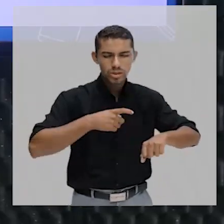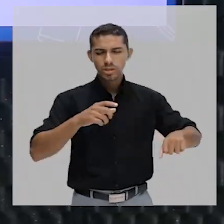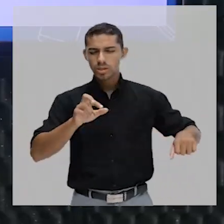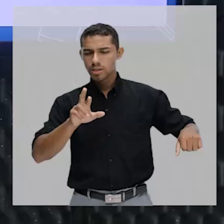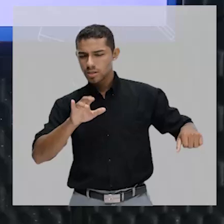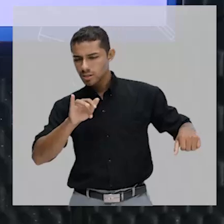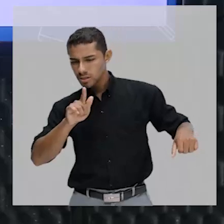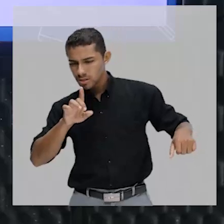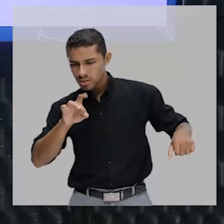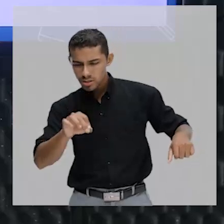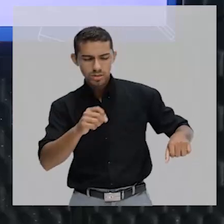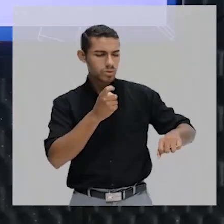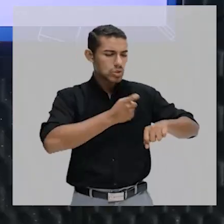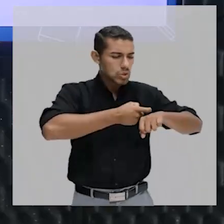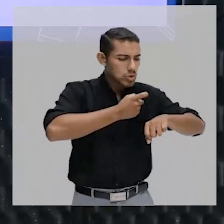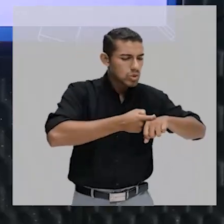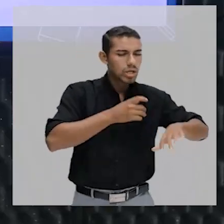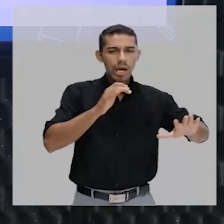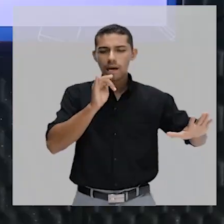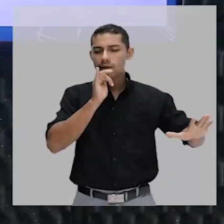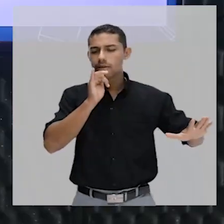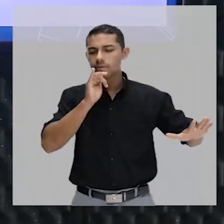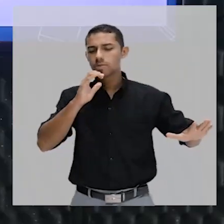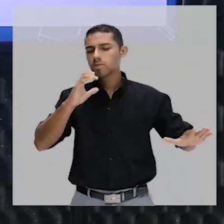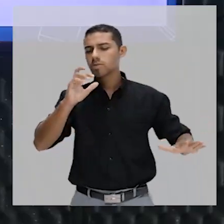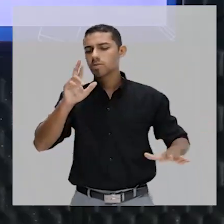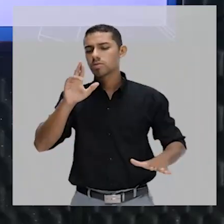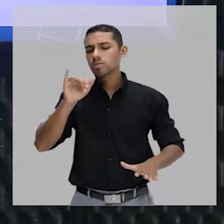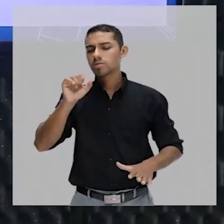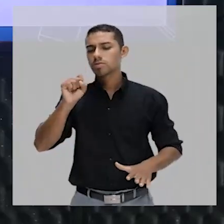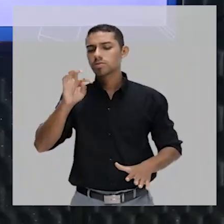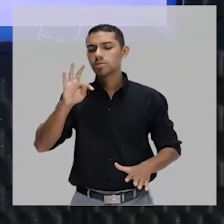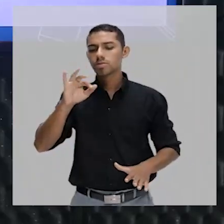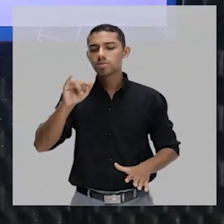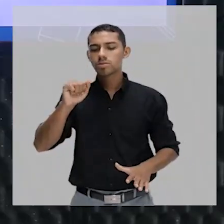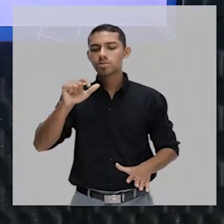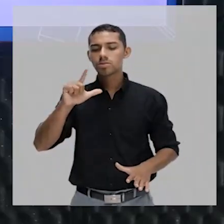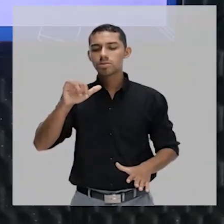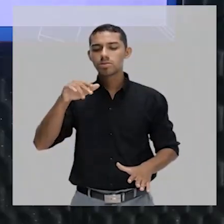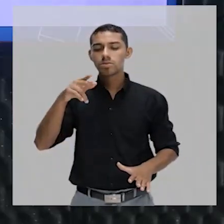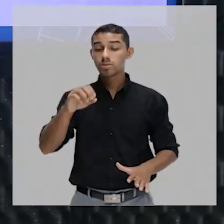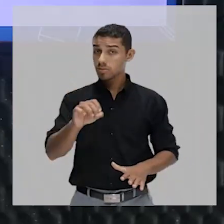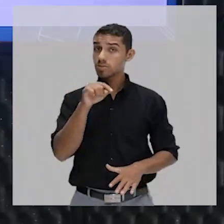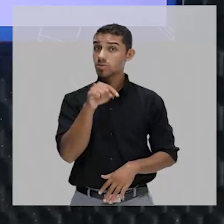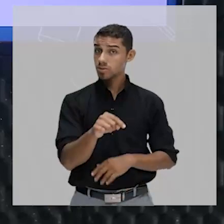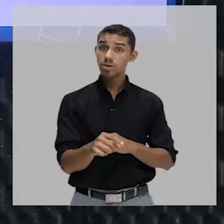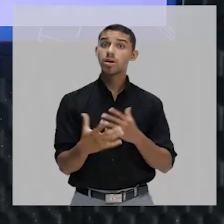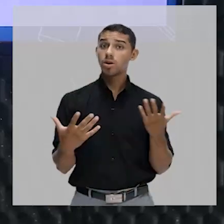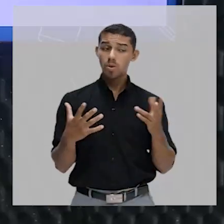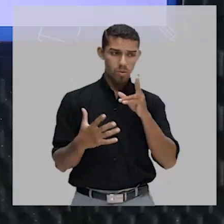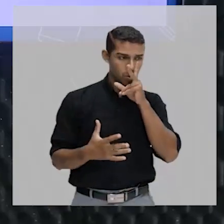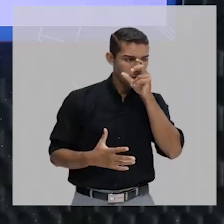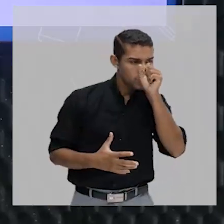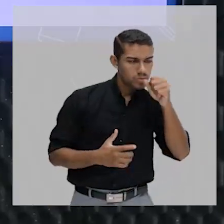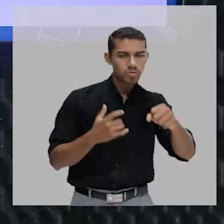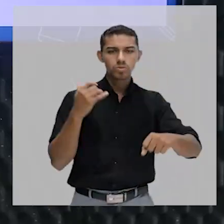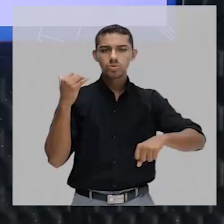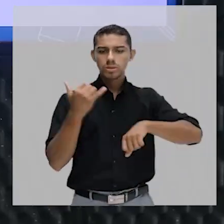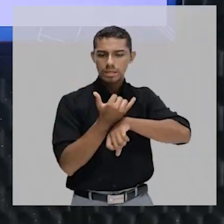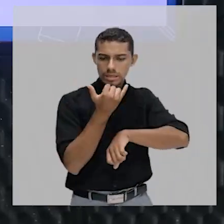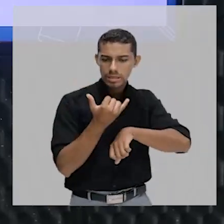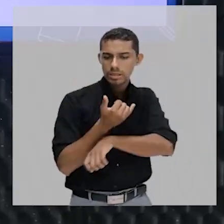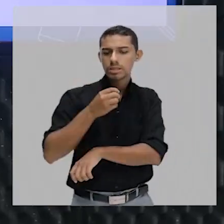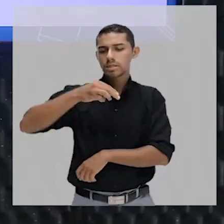áreas ali de escudo cristalino. Só para saber? Não, ó. A área de escudo cristalino, eu tenho potencial metálico. Se são regiões mais